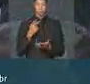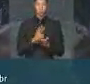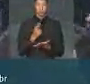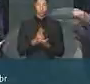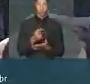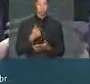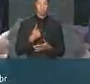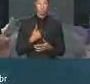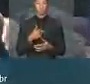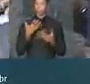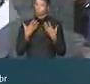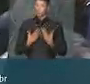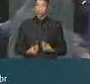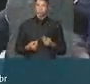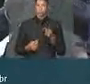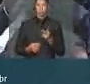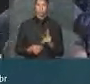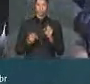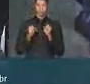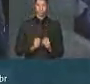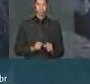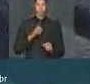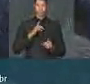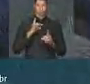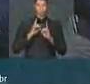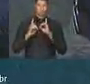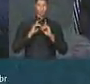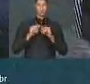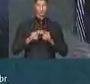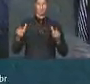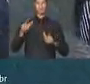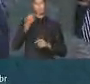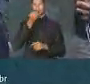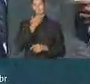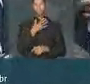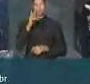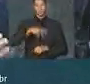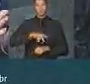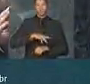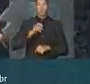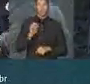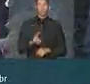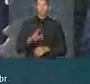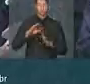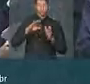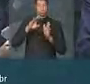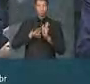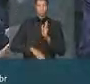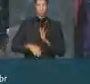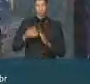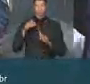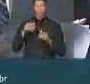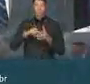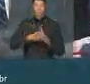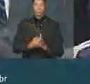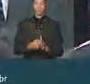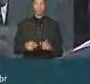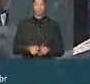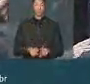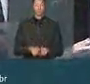esteja convicto que sempre que pudermos ter uma discussão mais ampla ganha o país eu vou retirar minha objeção